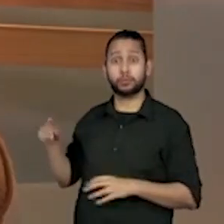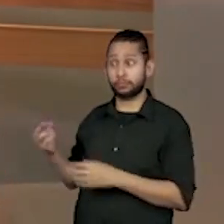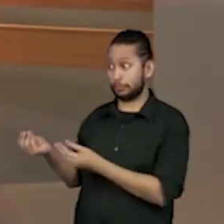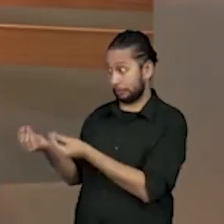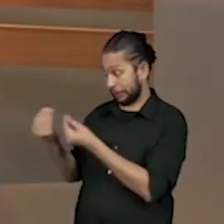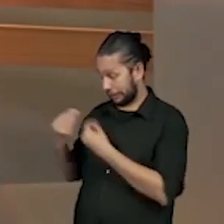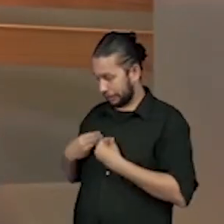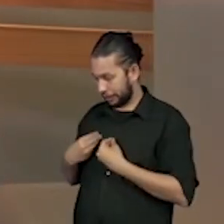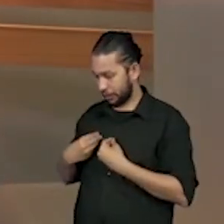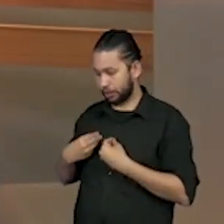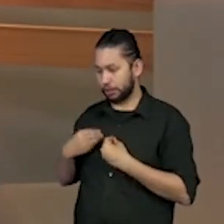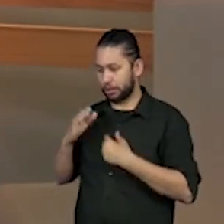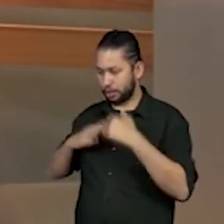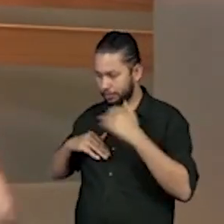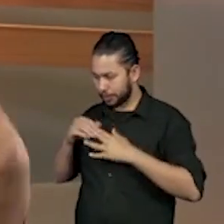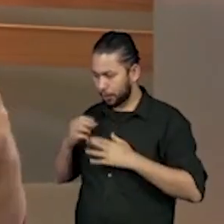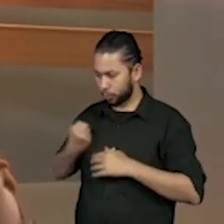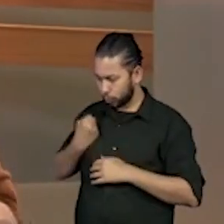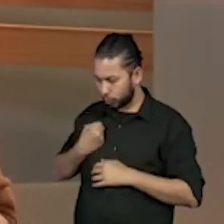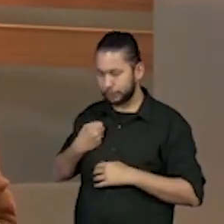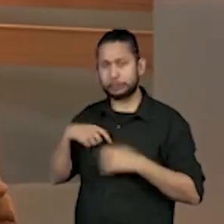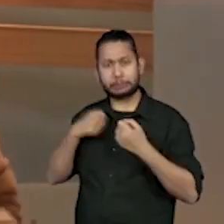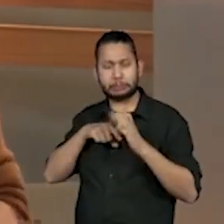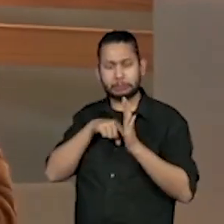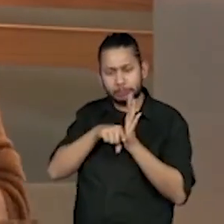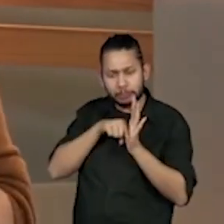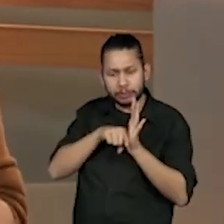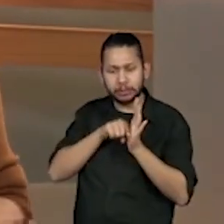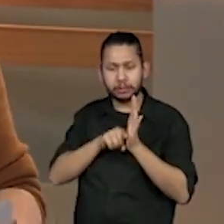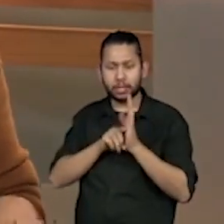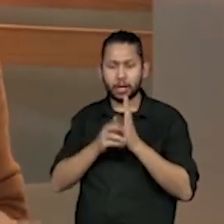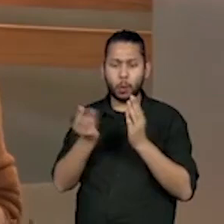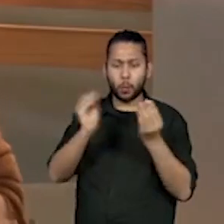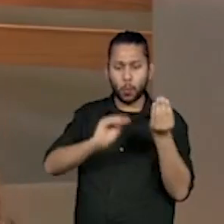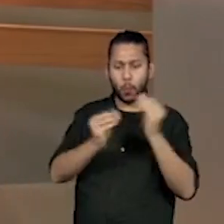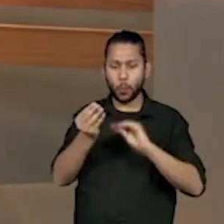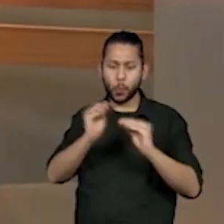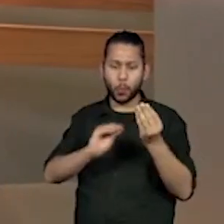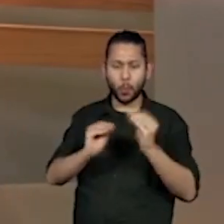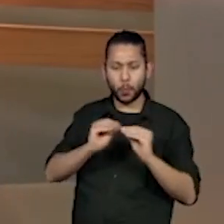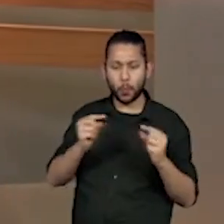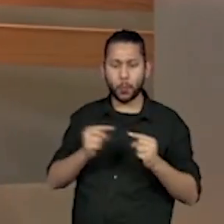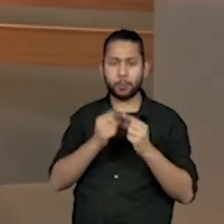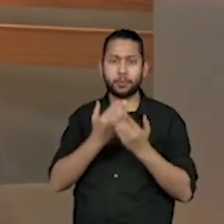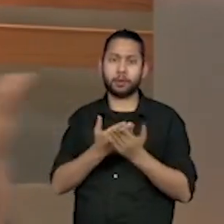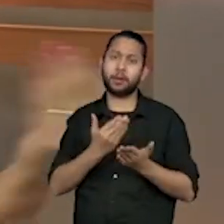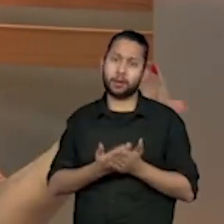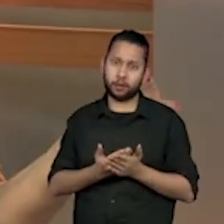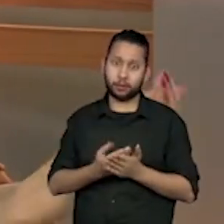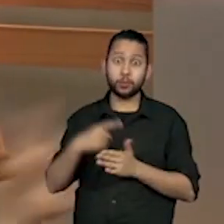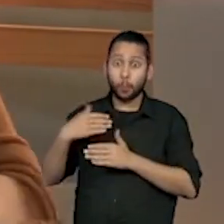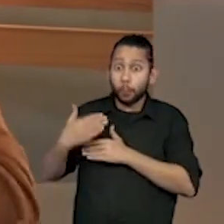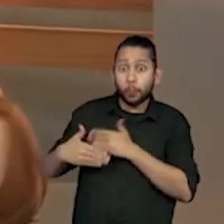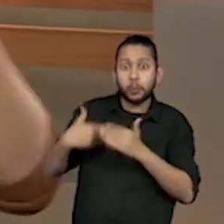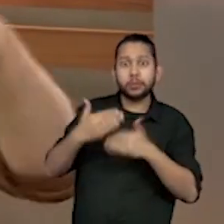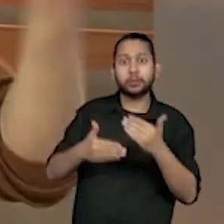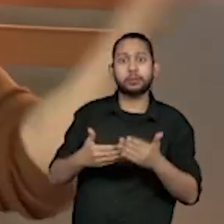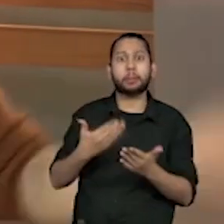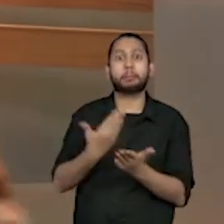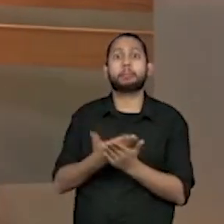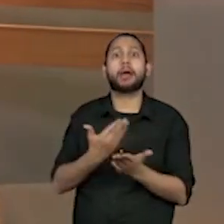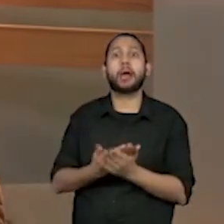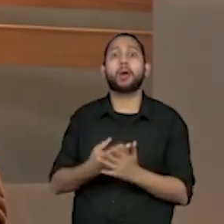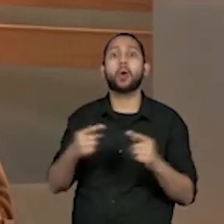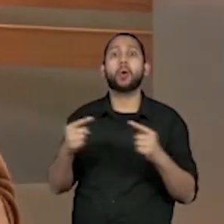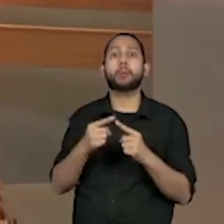fazer toda uma pesquisa, determinar em que direção a gente vai levar aquela aula. E é um processo que a gente prepara a aula para 10,